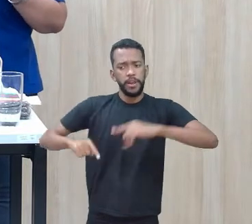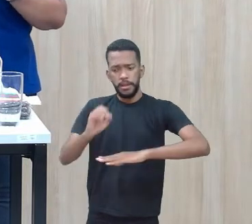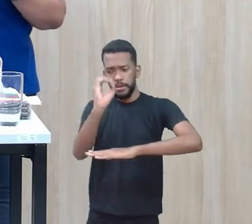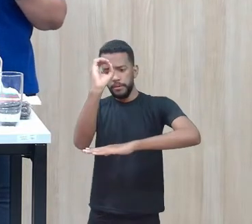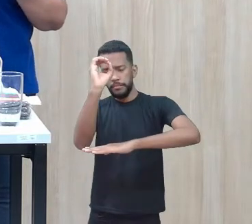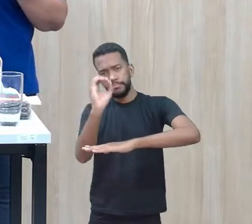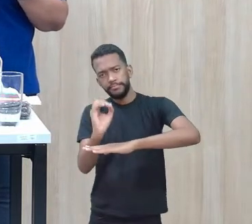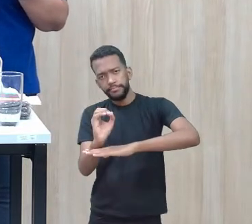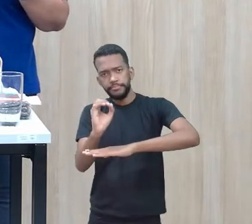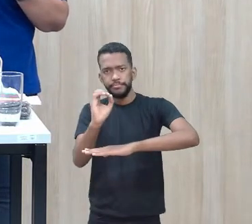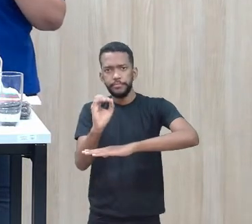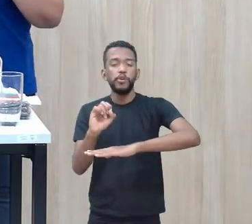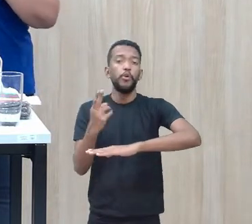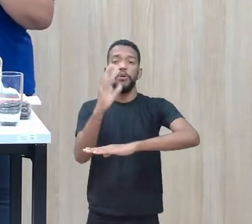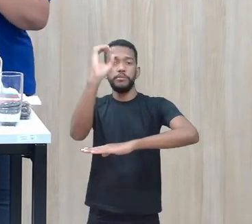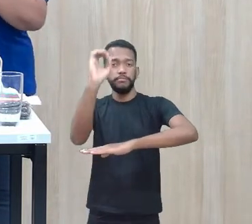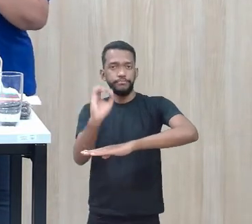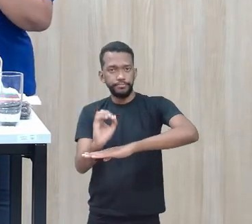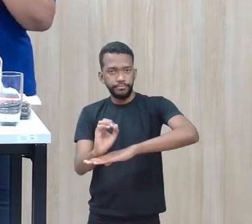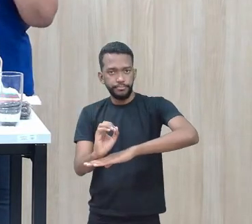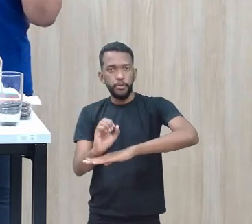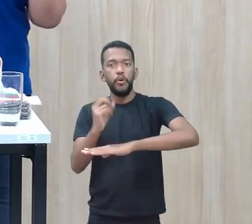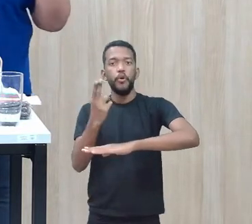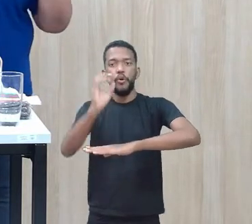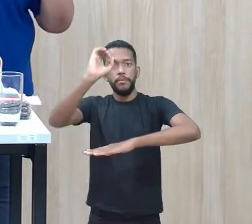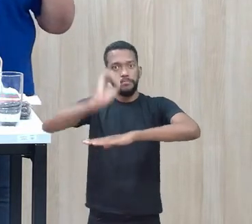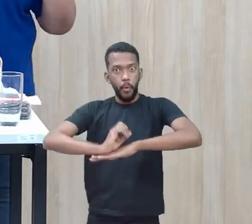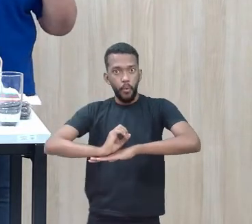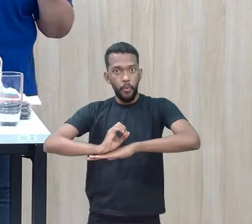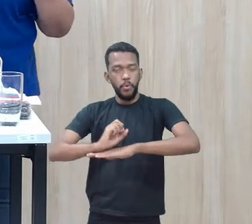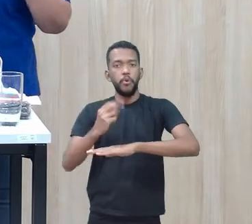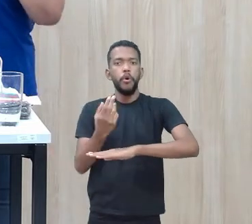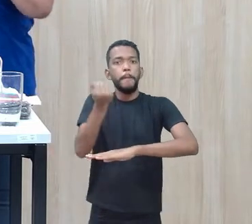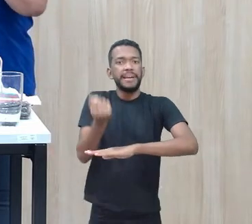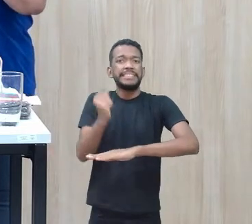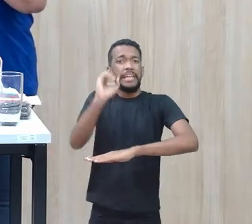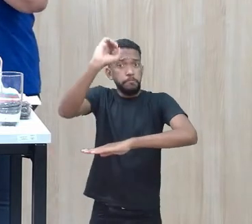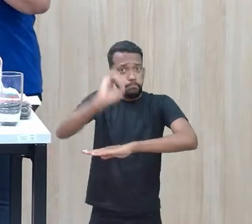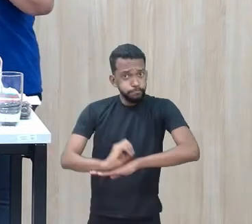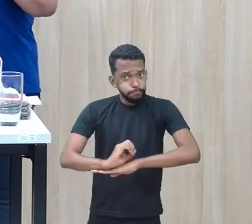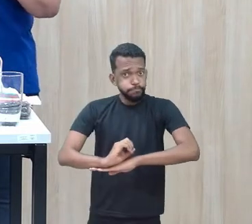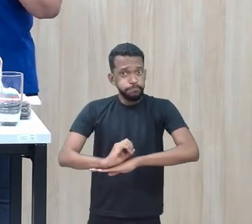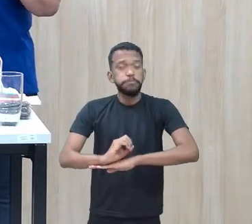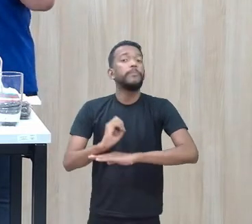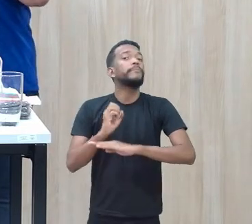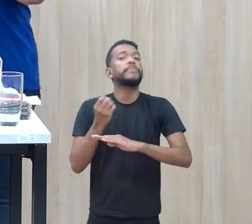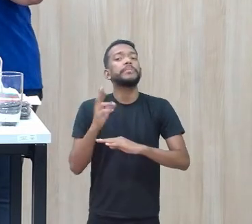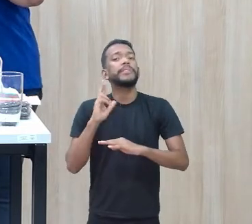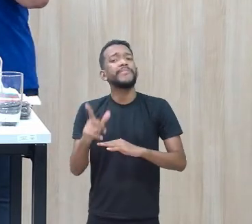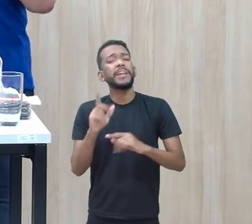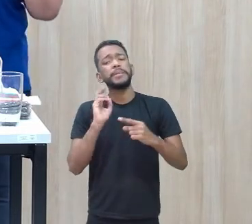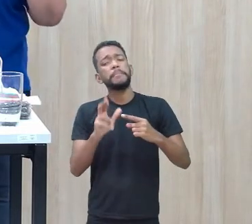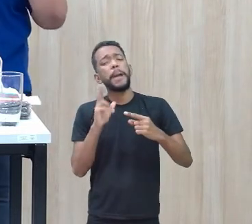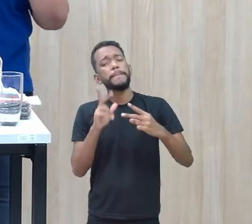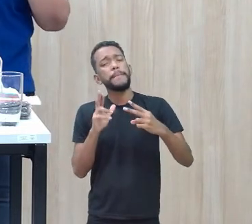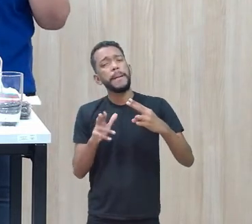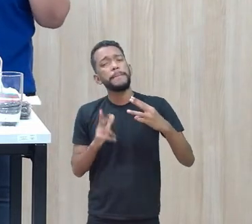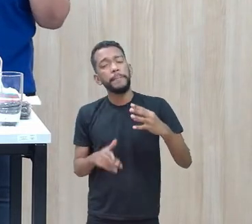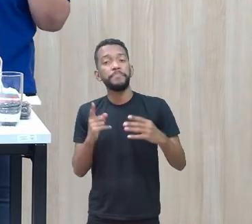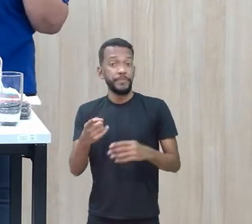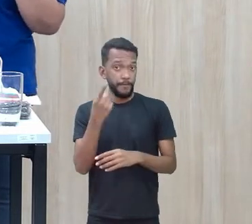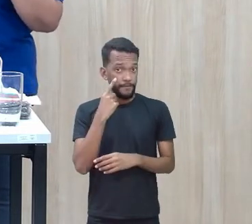preciso prestar atenção. É preciso saber a diferença de massa e de peso. Massa para